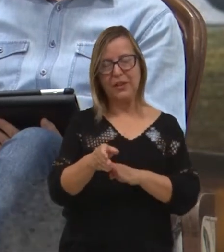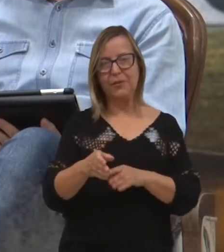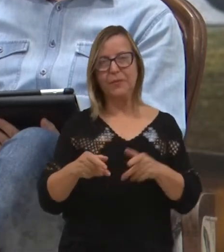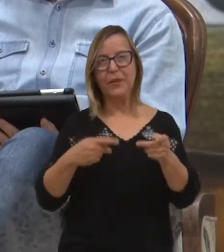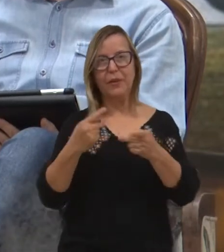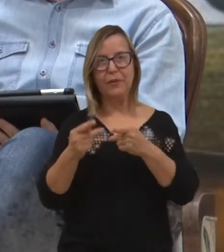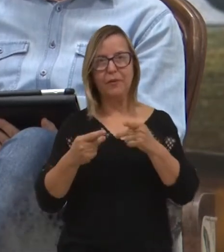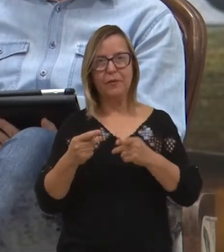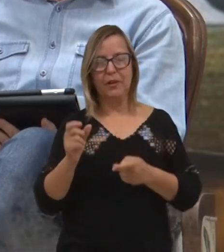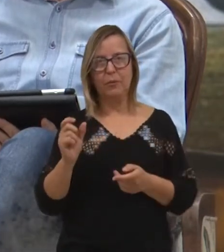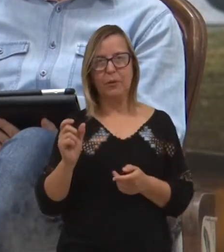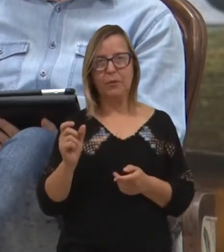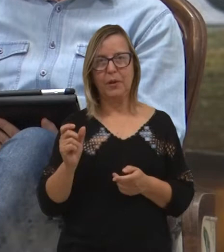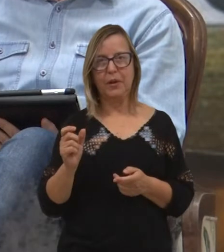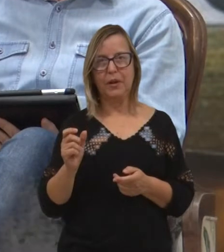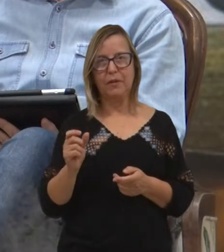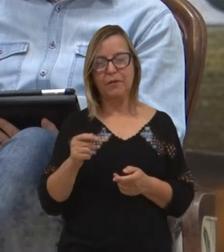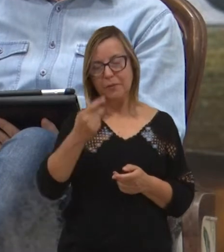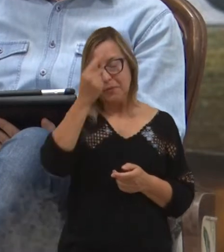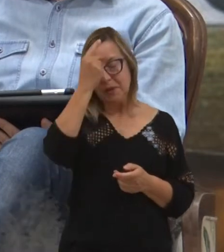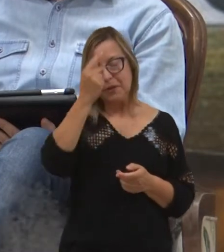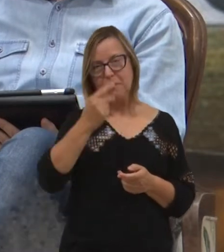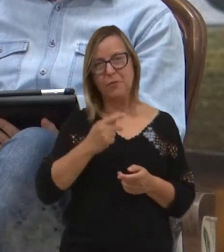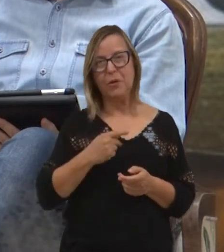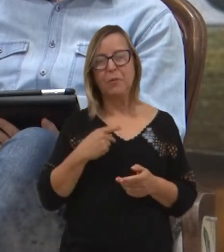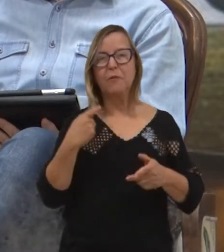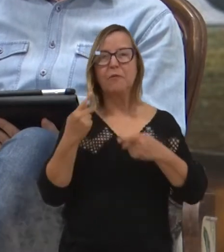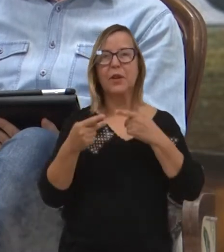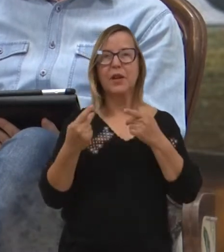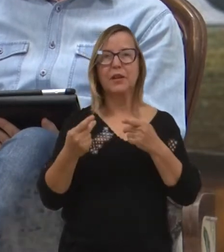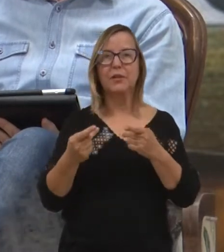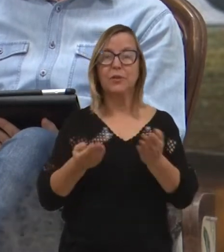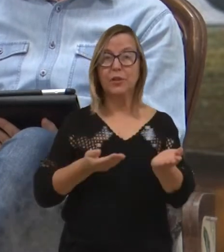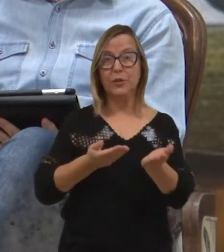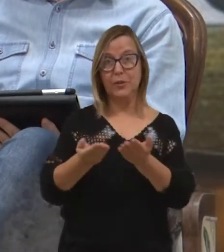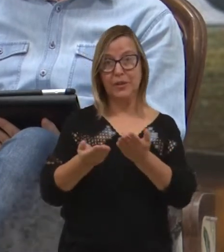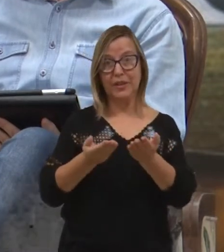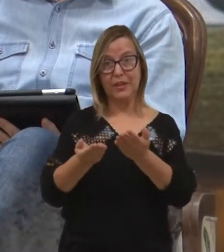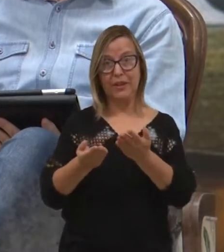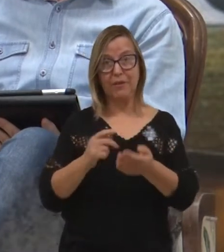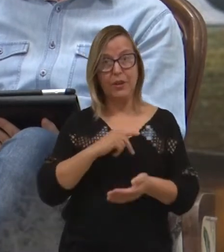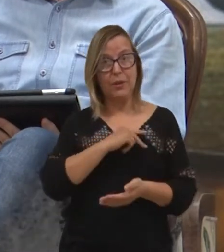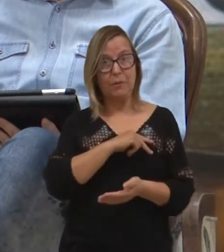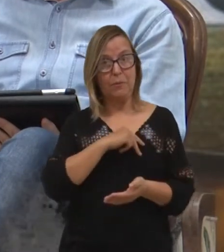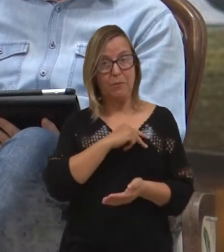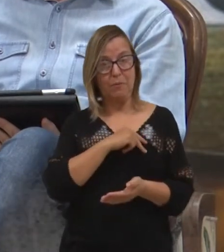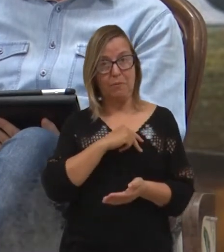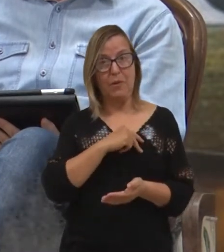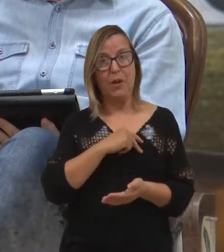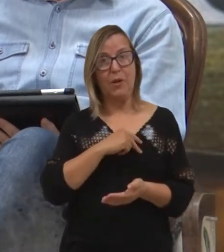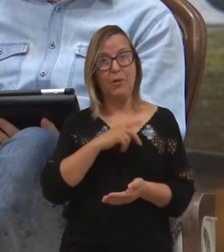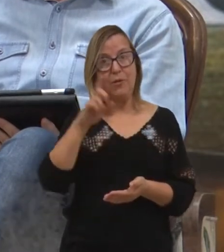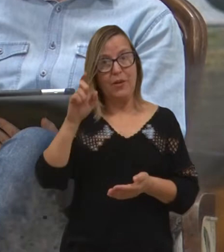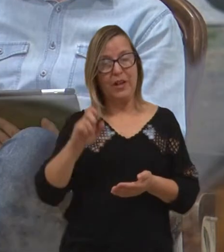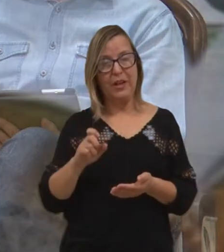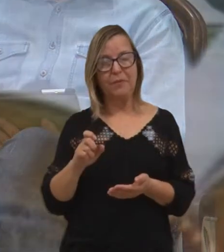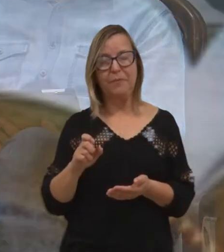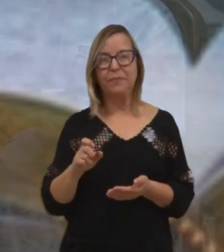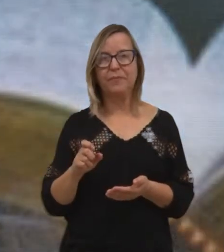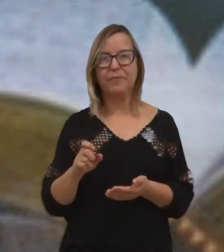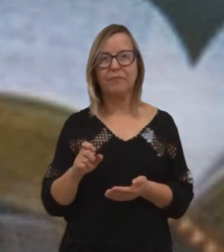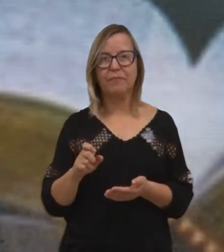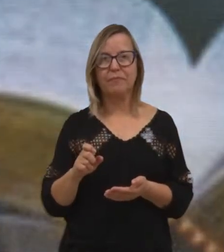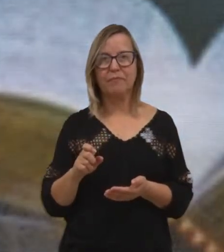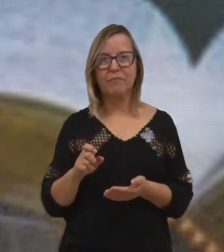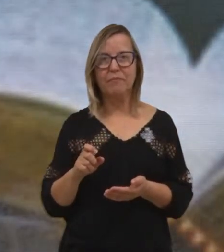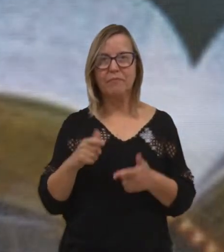mesmo, né, dizendo desse servo que ele é, que é uma palavra chamada no